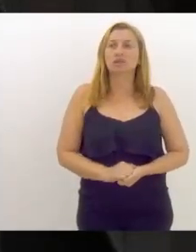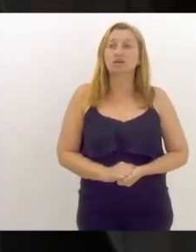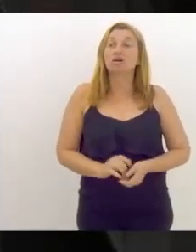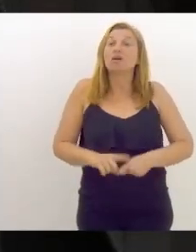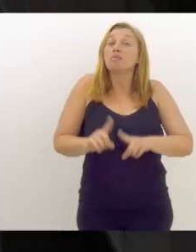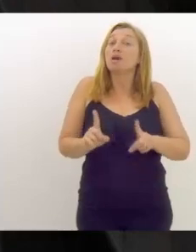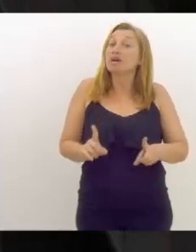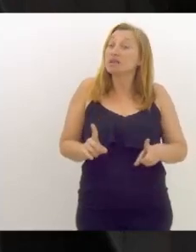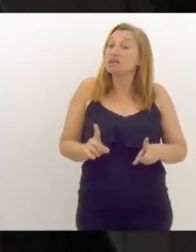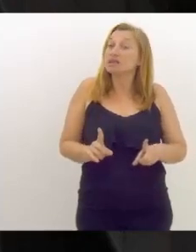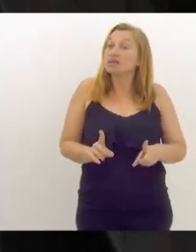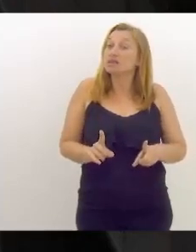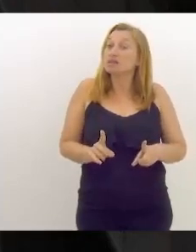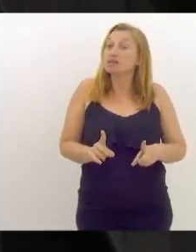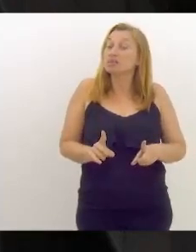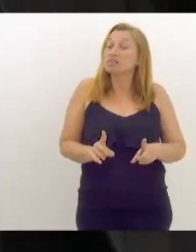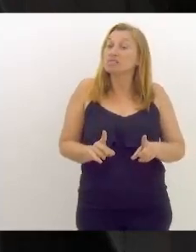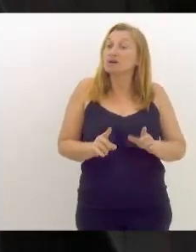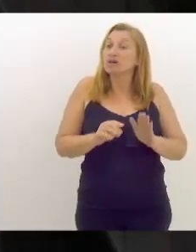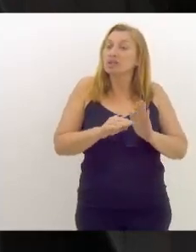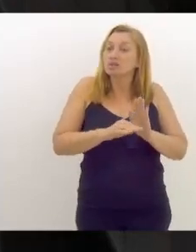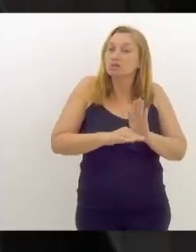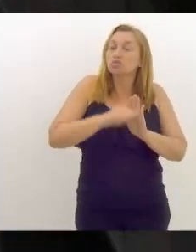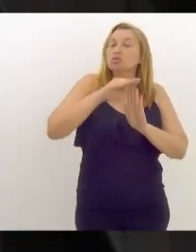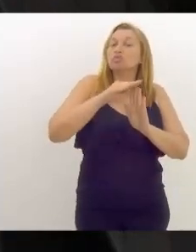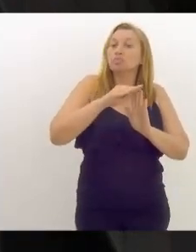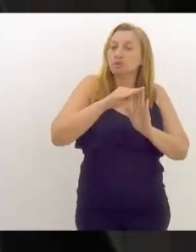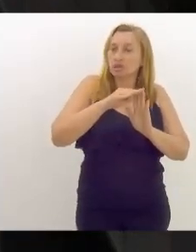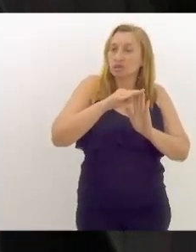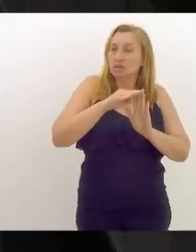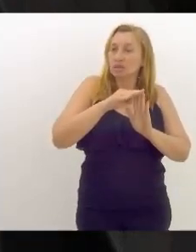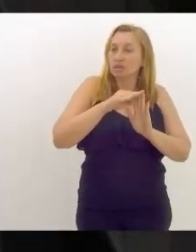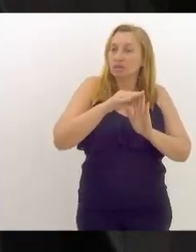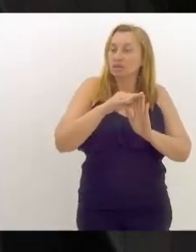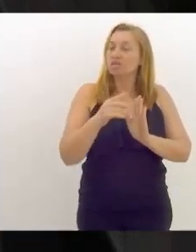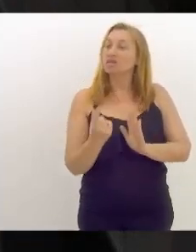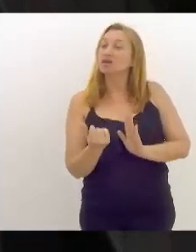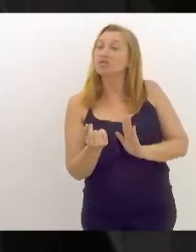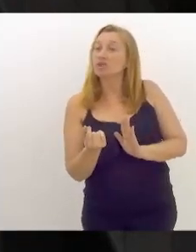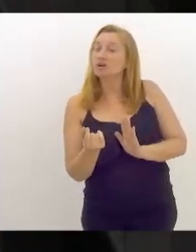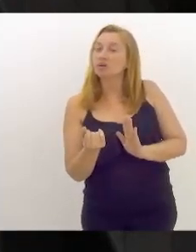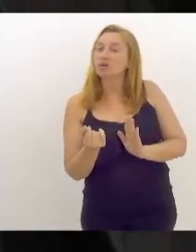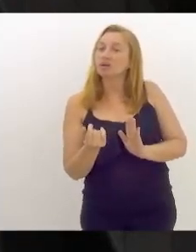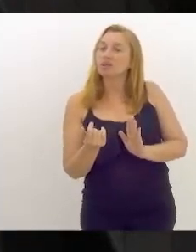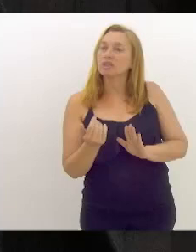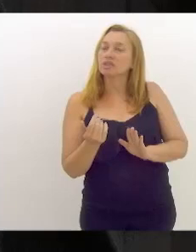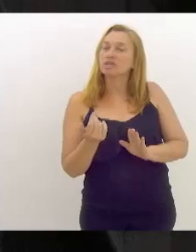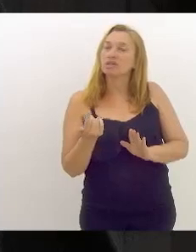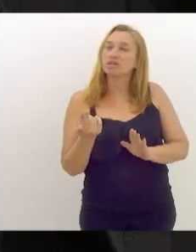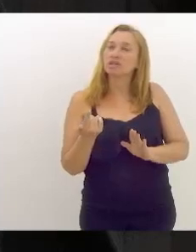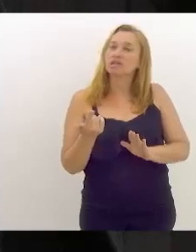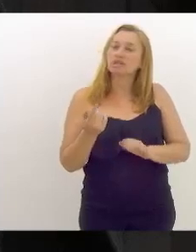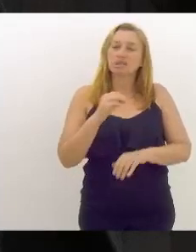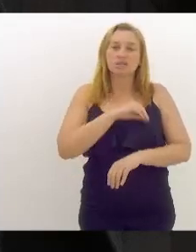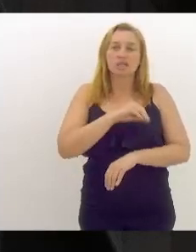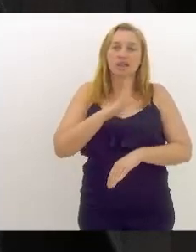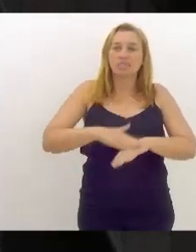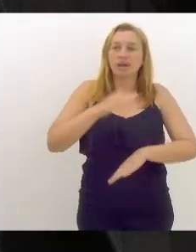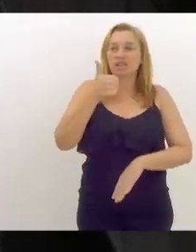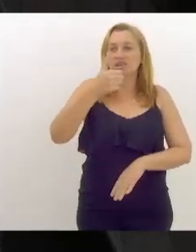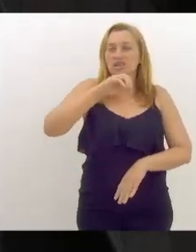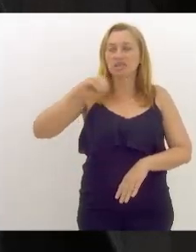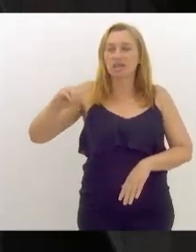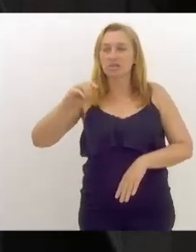Mas quanto vai subir de alíquota para quem ganha, imaginemos, mais de 100 mil reais